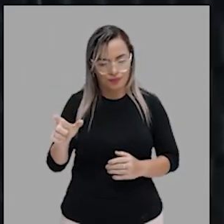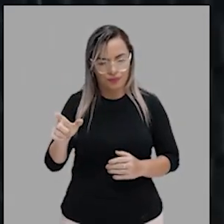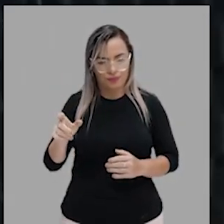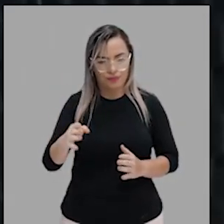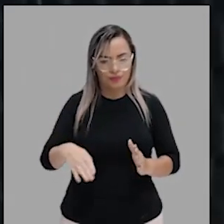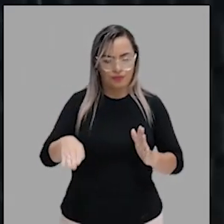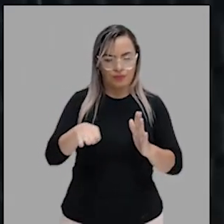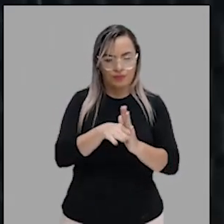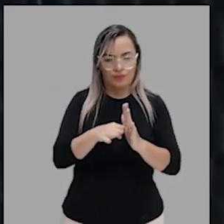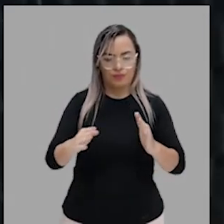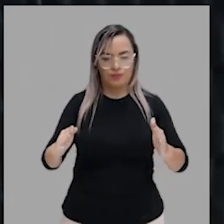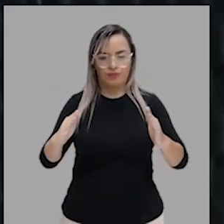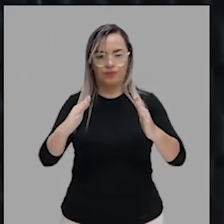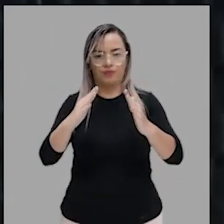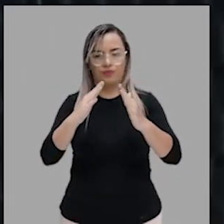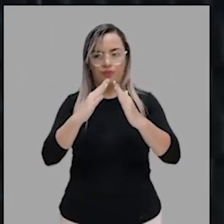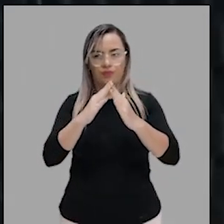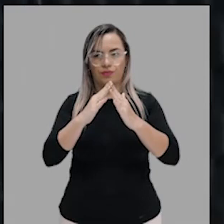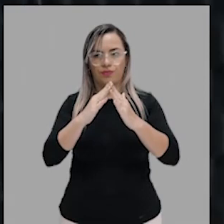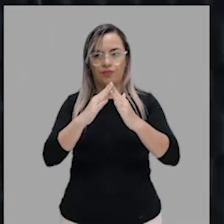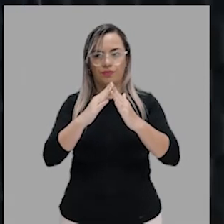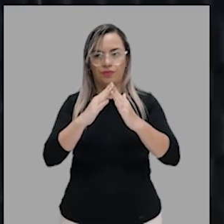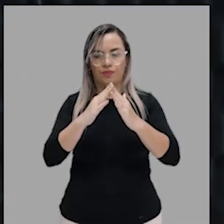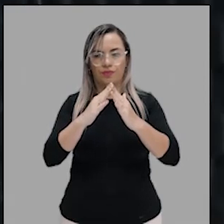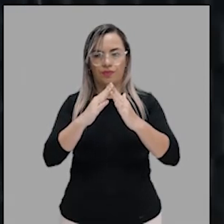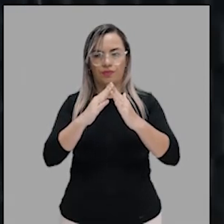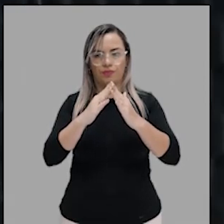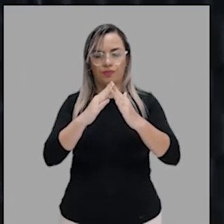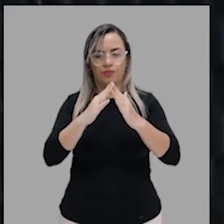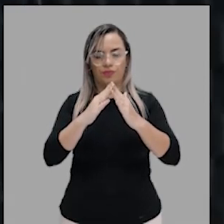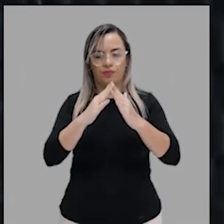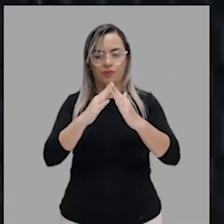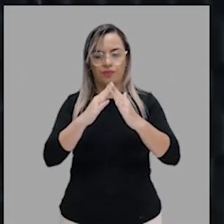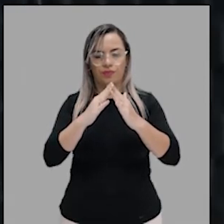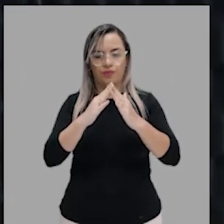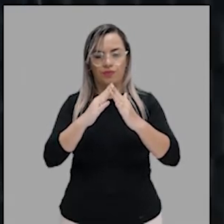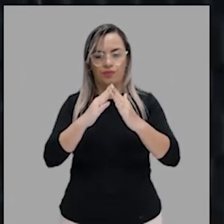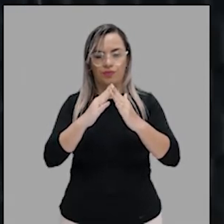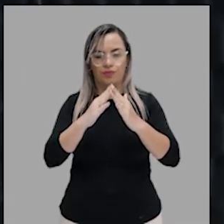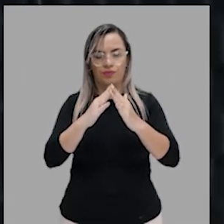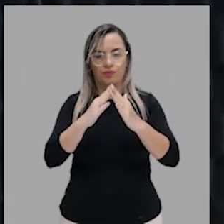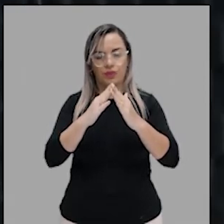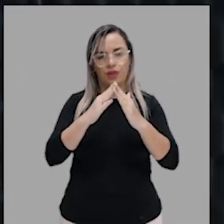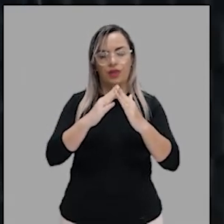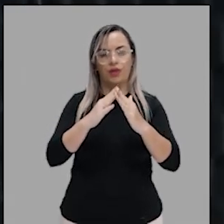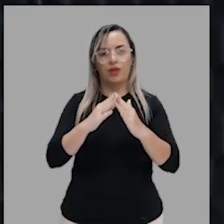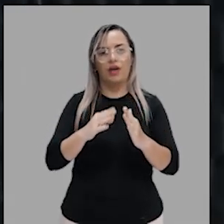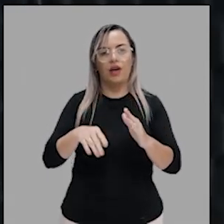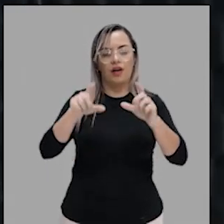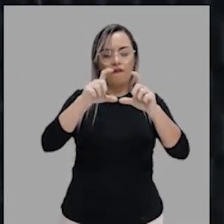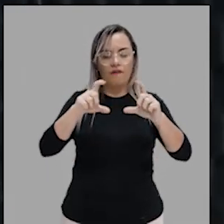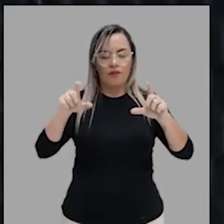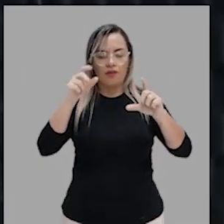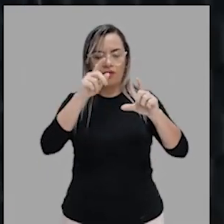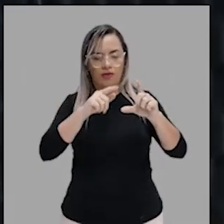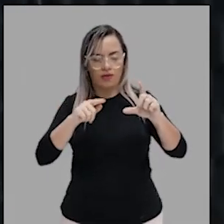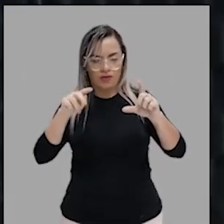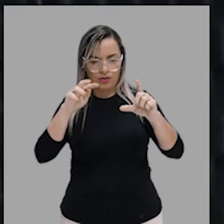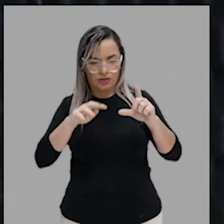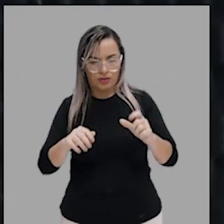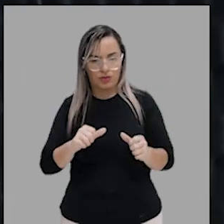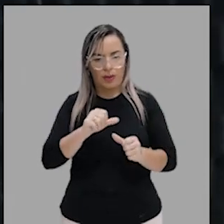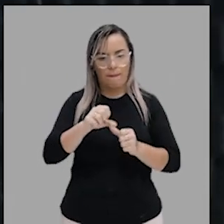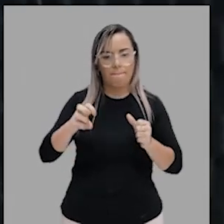gravações, eu vou dizer que eu estou um pouco cansada, eu vou dizer que eu estou meio cansada. Então, meio não